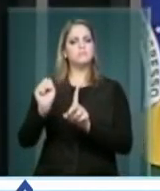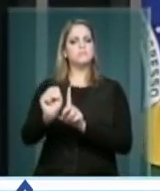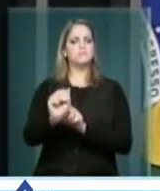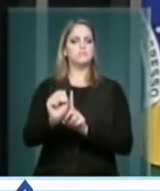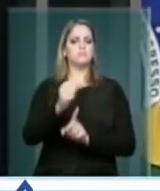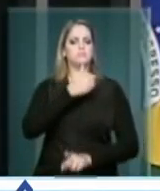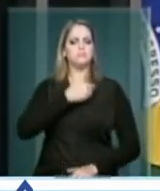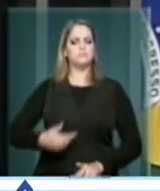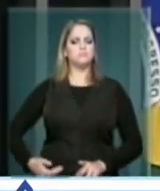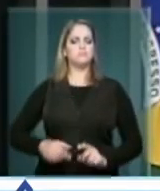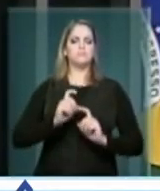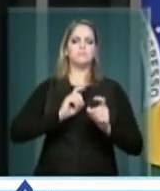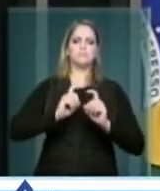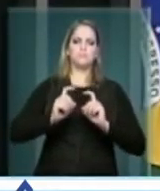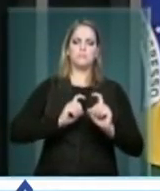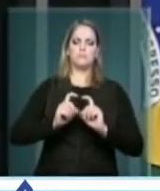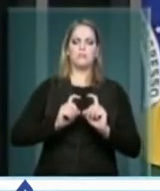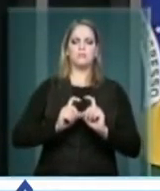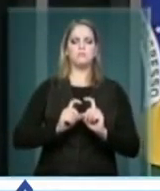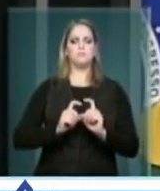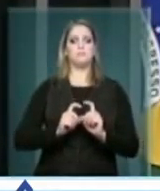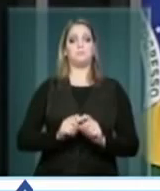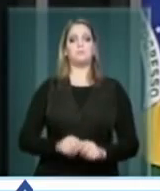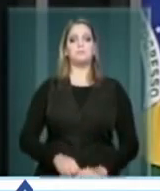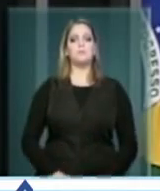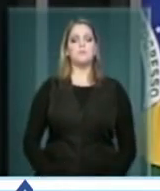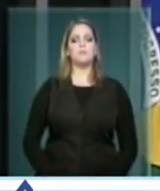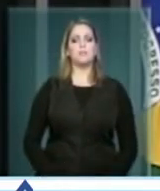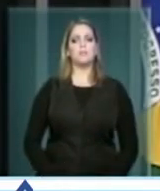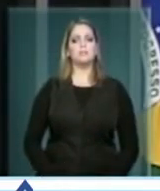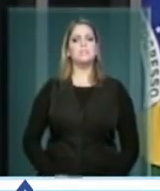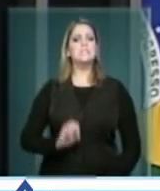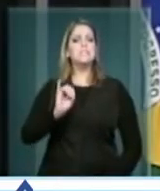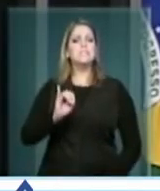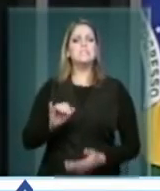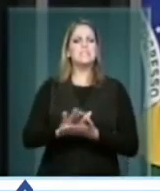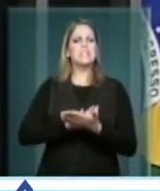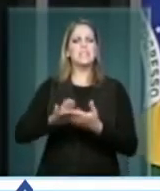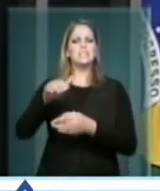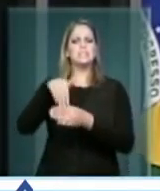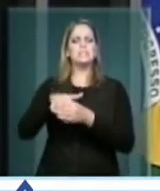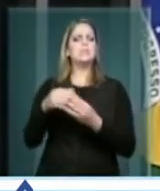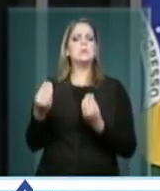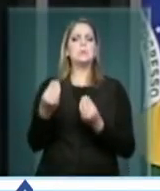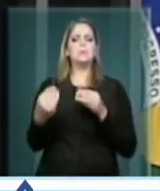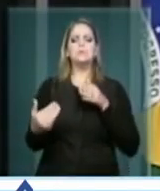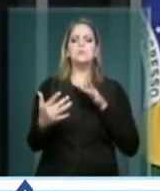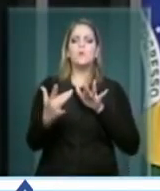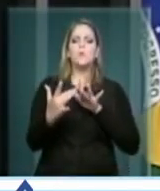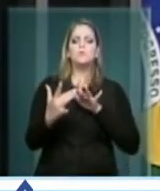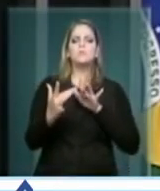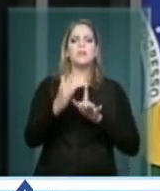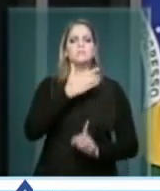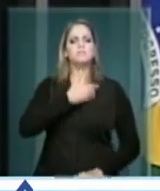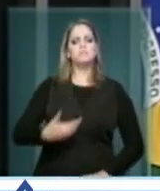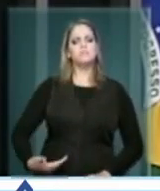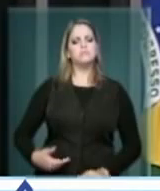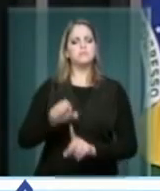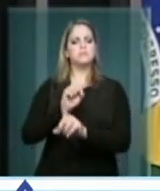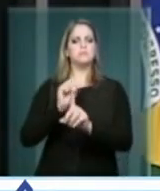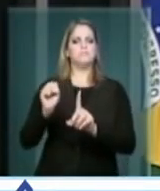máquina administrativa. Sem esse instrumental, teríamos uma total desarticulação da sociedade, sem meios